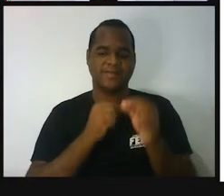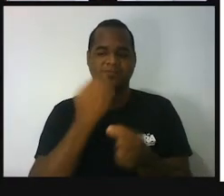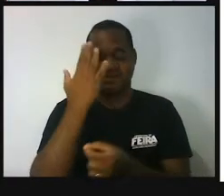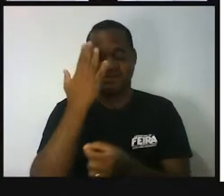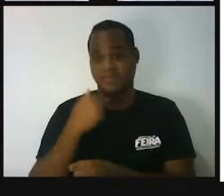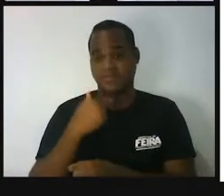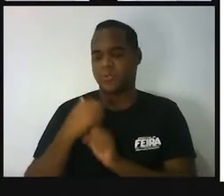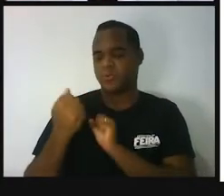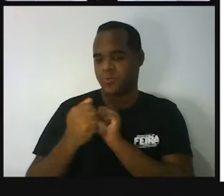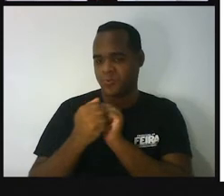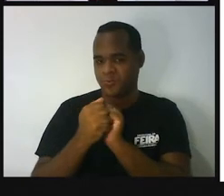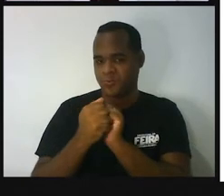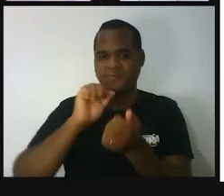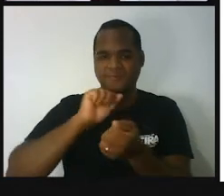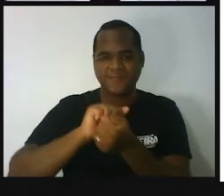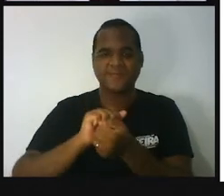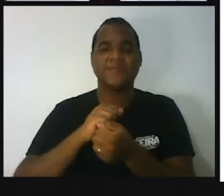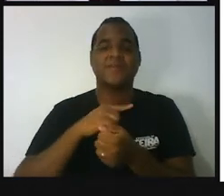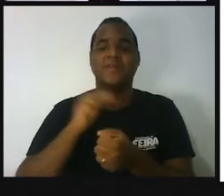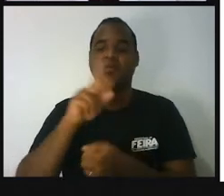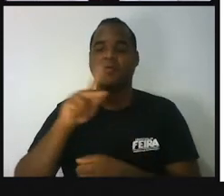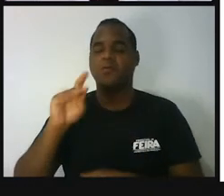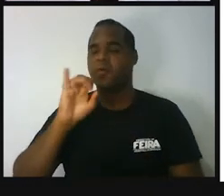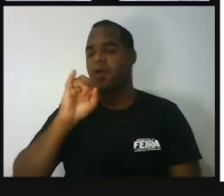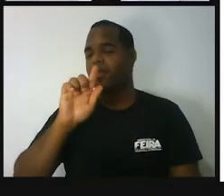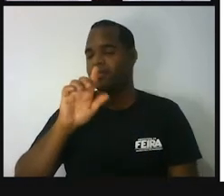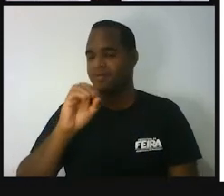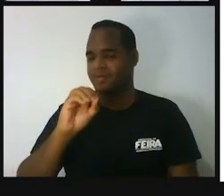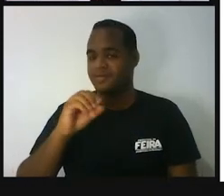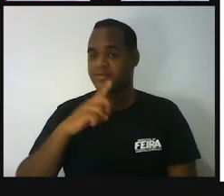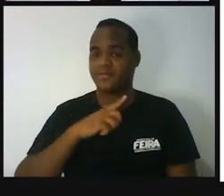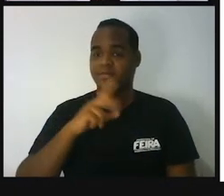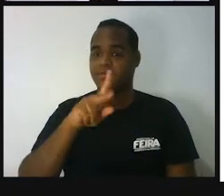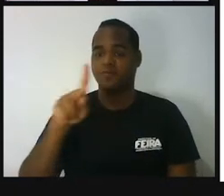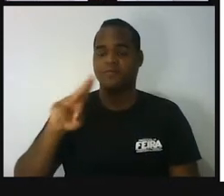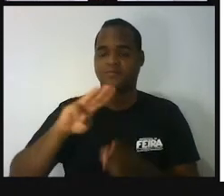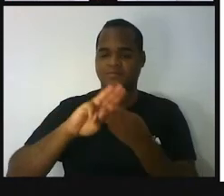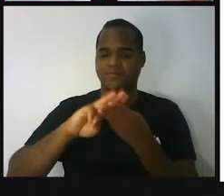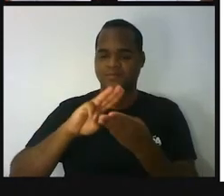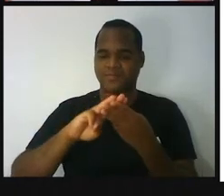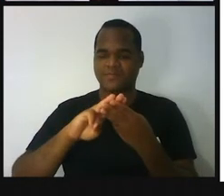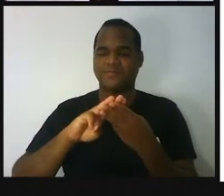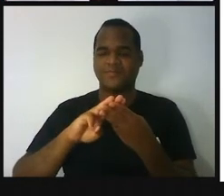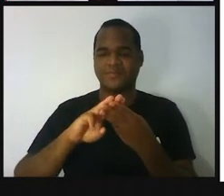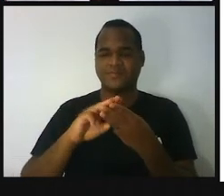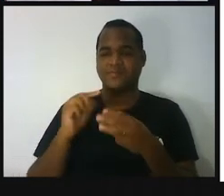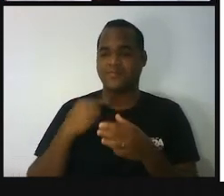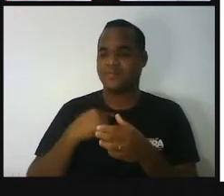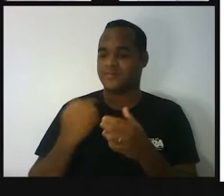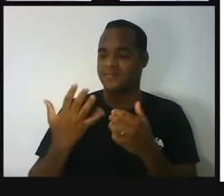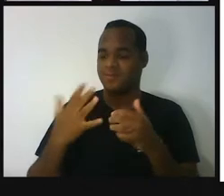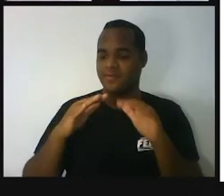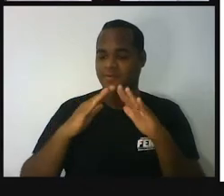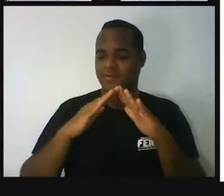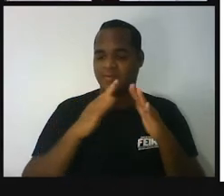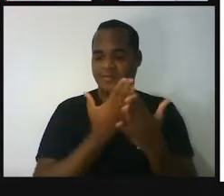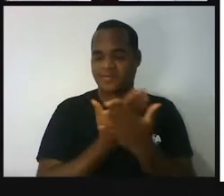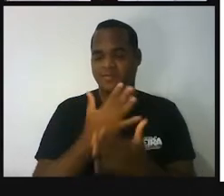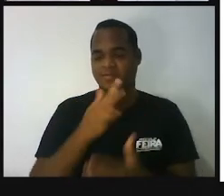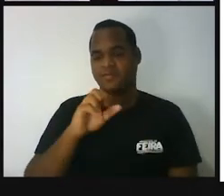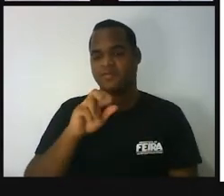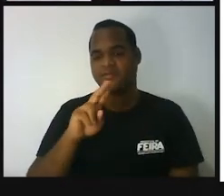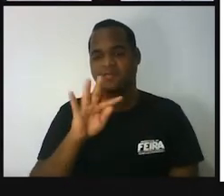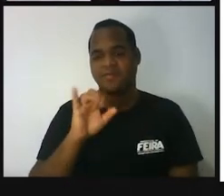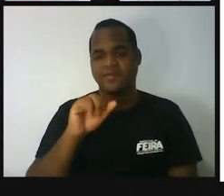tempo juntos. Eu sou o professor Iago Ramos, sou professor de matemática, vim lá da Escola Municipal